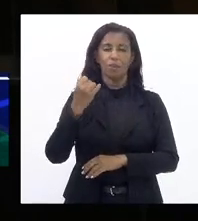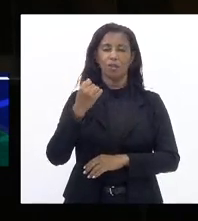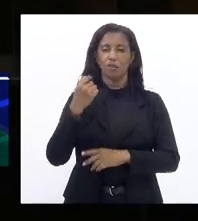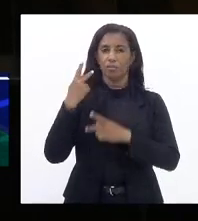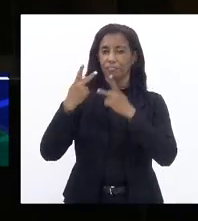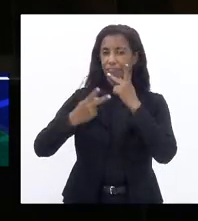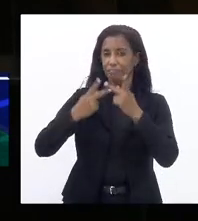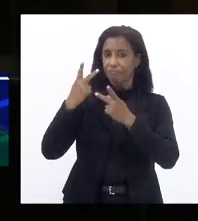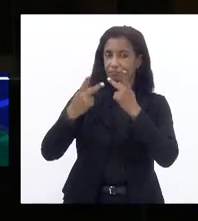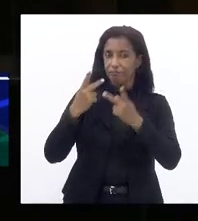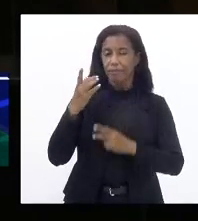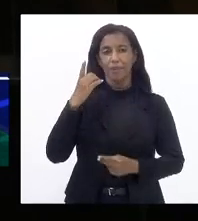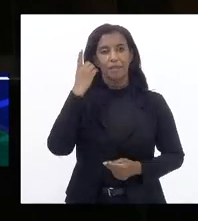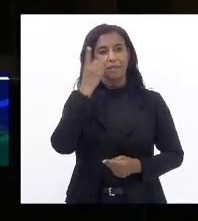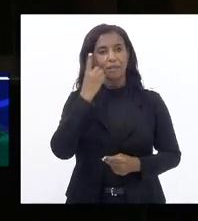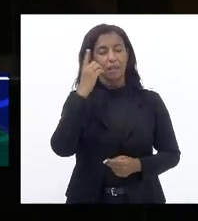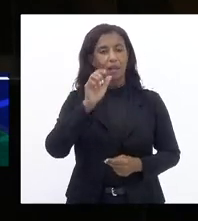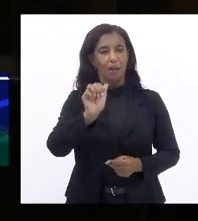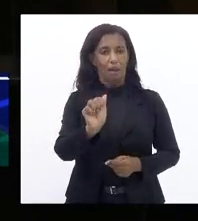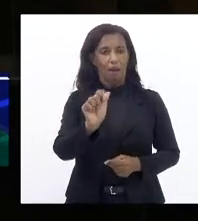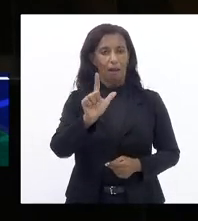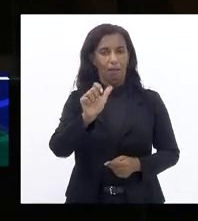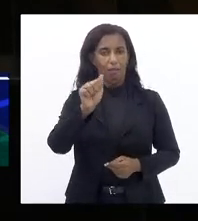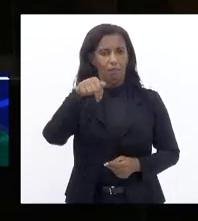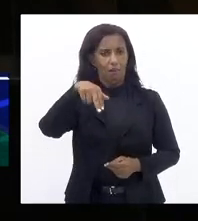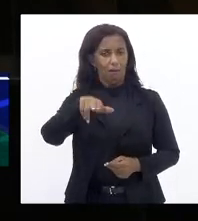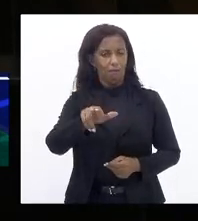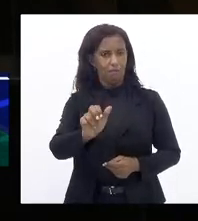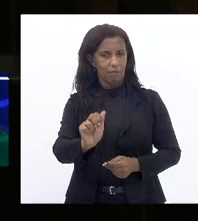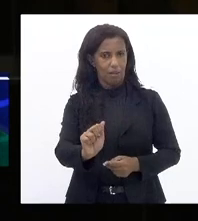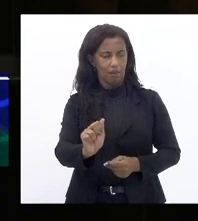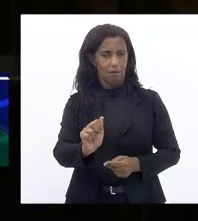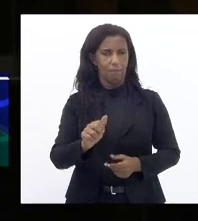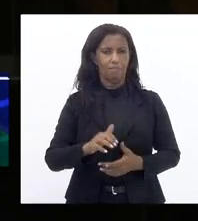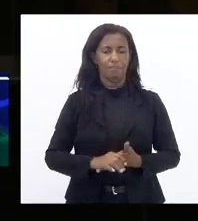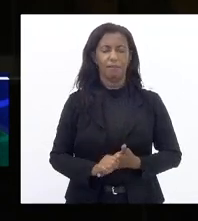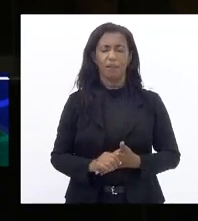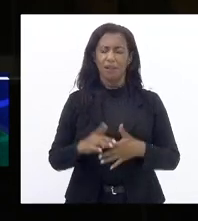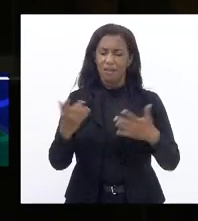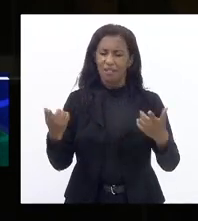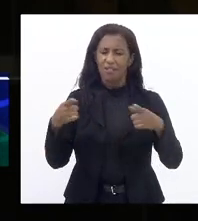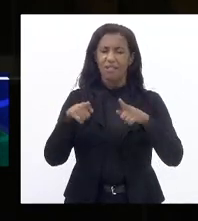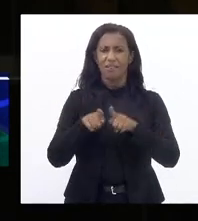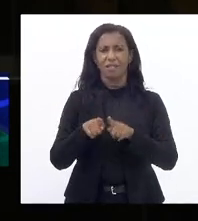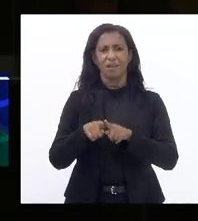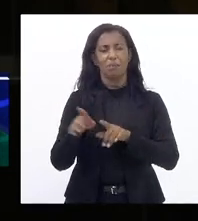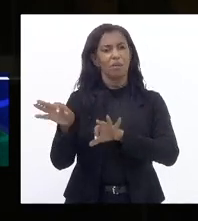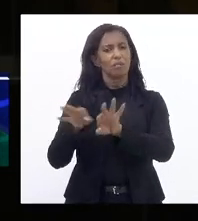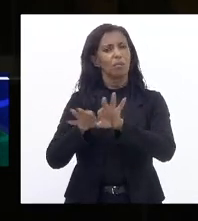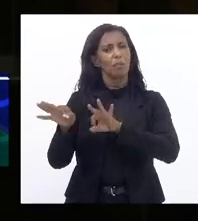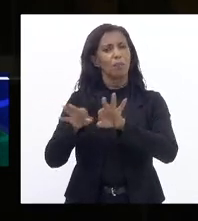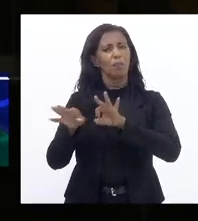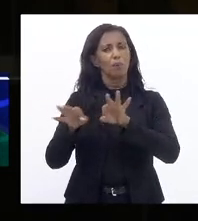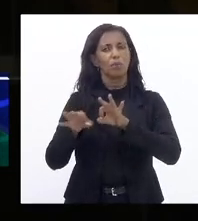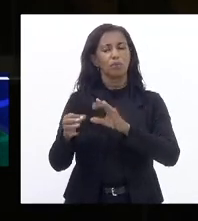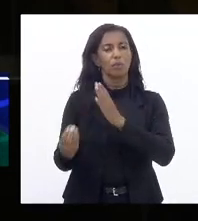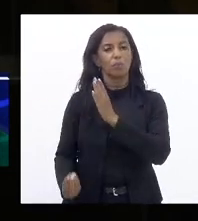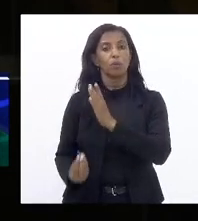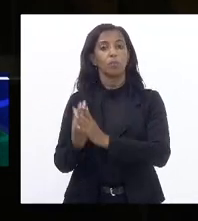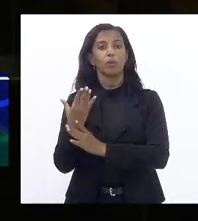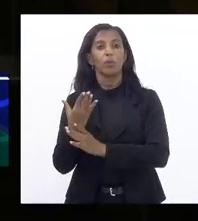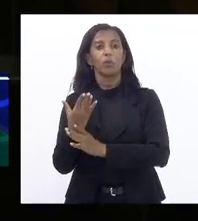fala da deputada Alana, em que também, através de seu projeto, criou